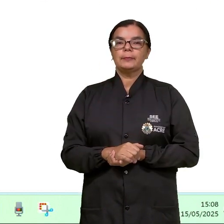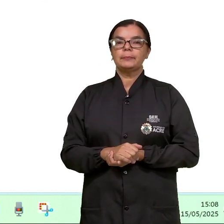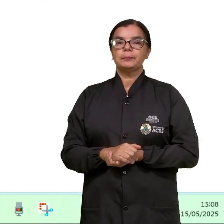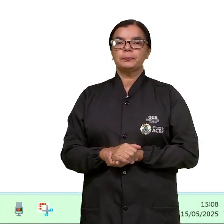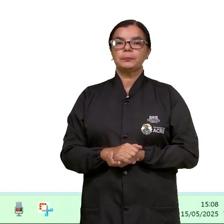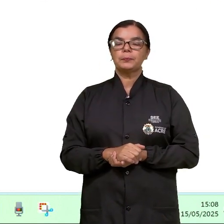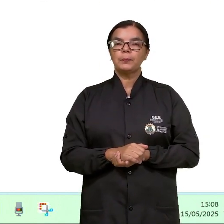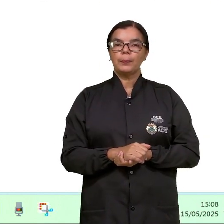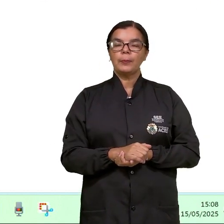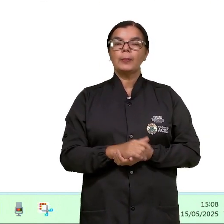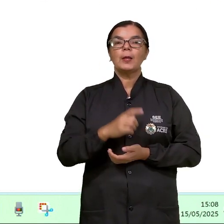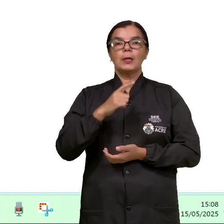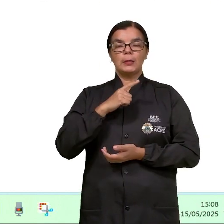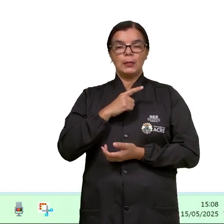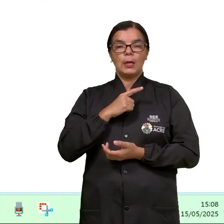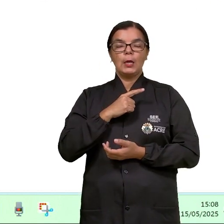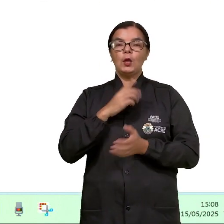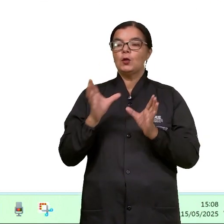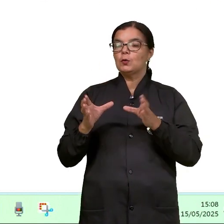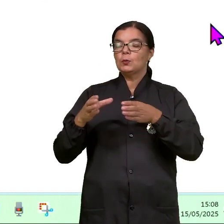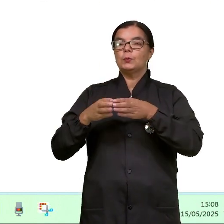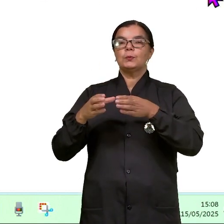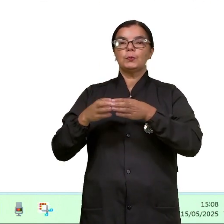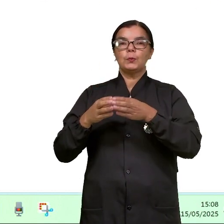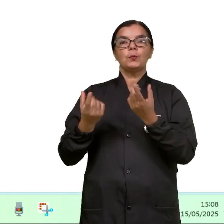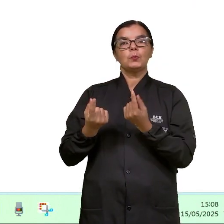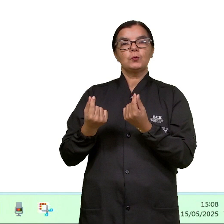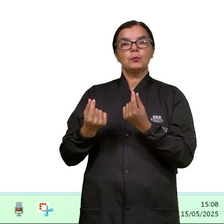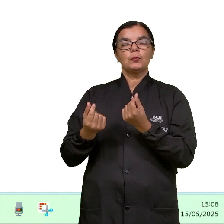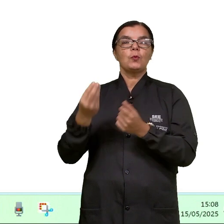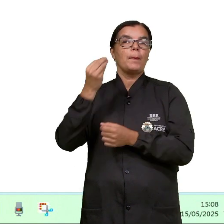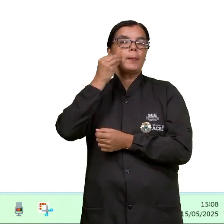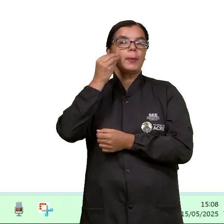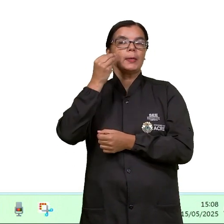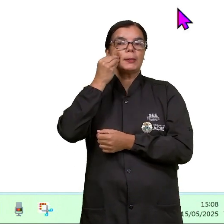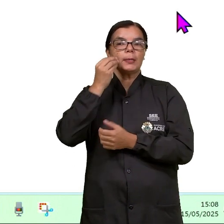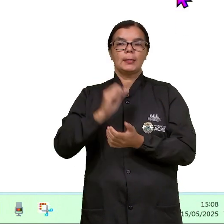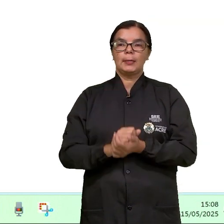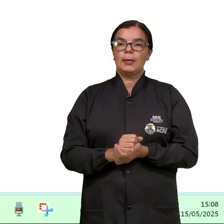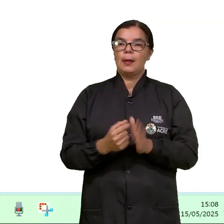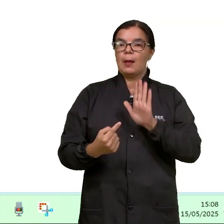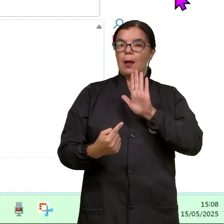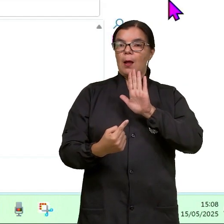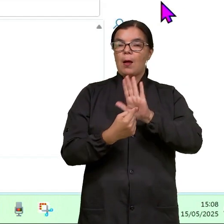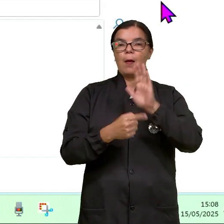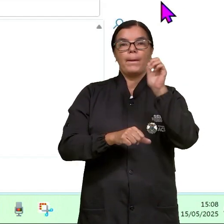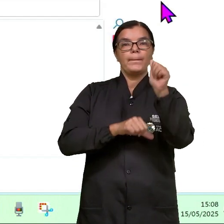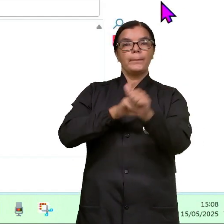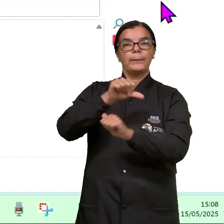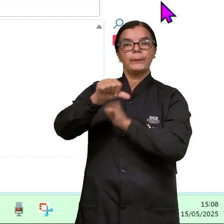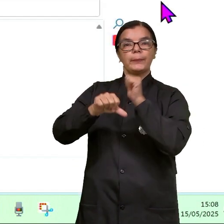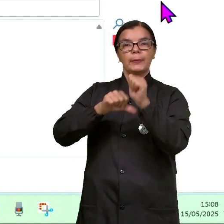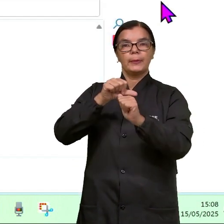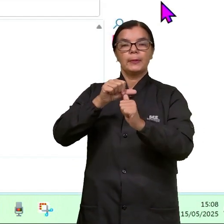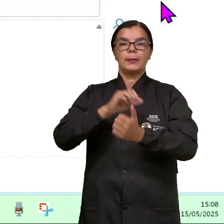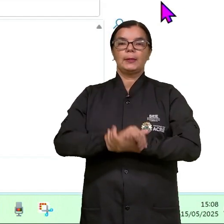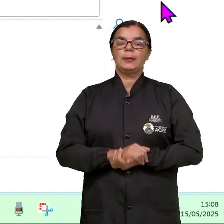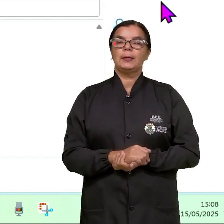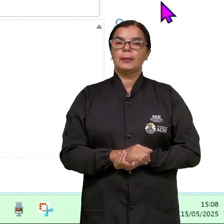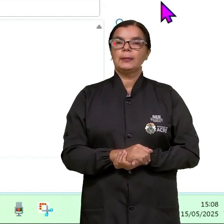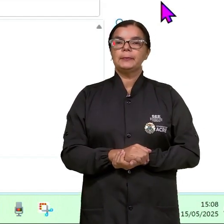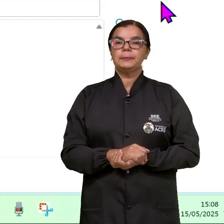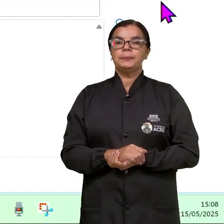criei esse grupo financeiro aqui, para a gente poder testar. Eu vou clicar aqui, ó, em alterar